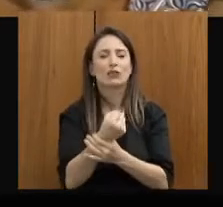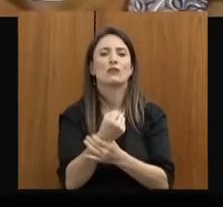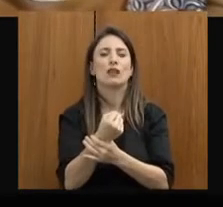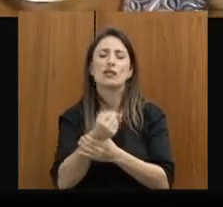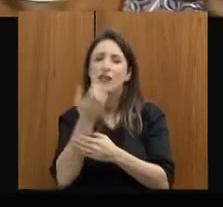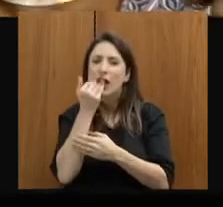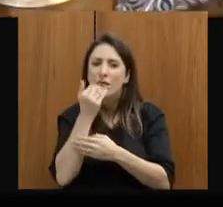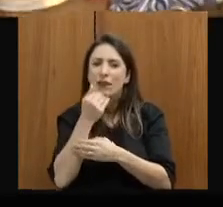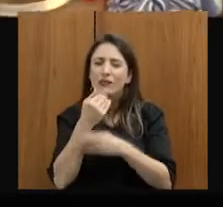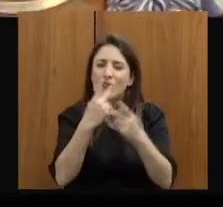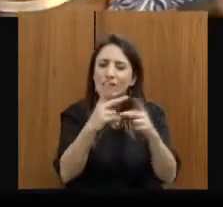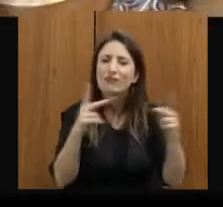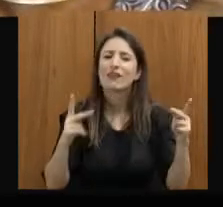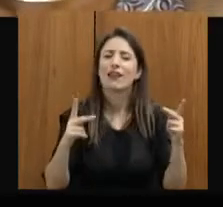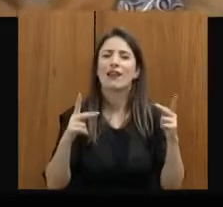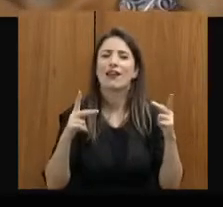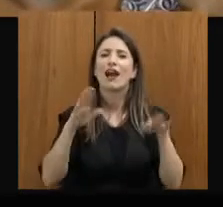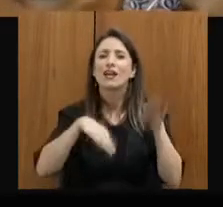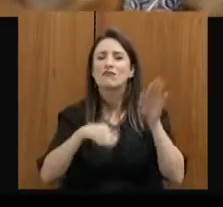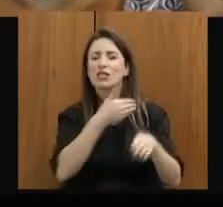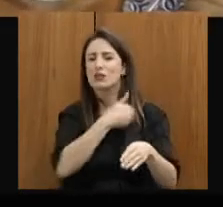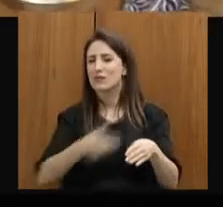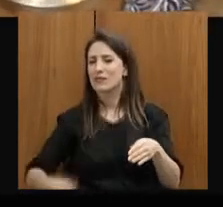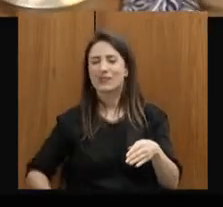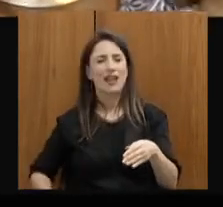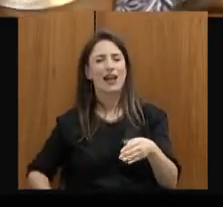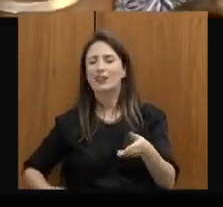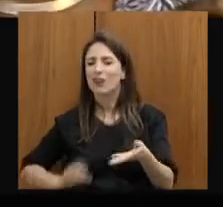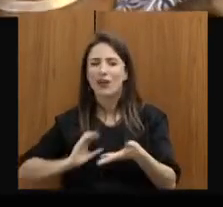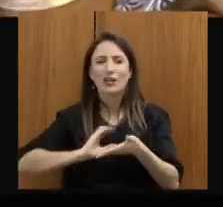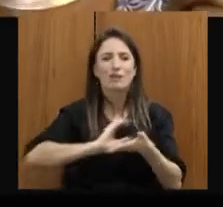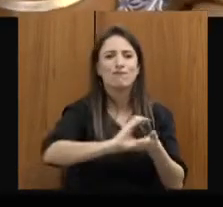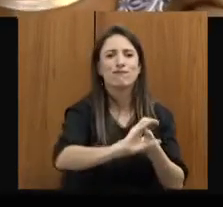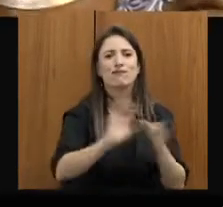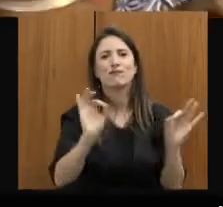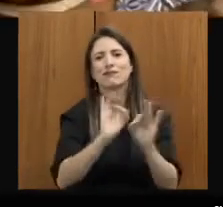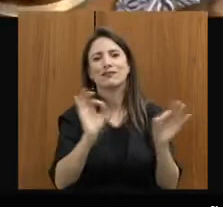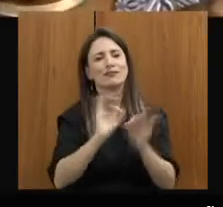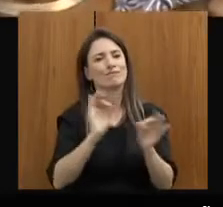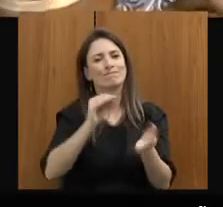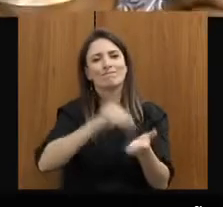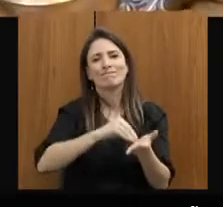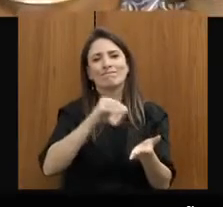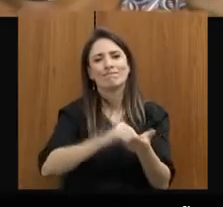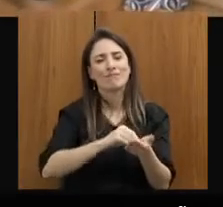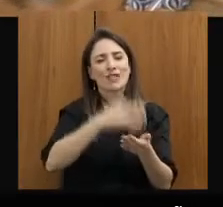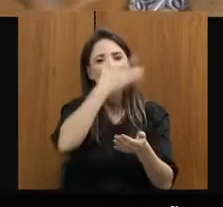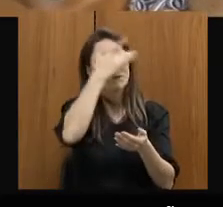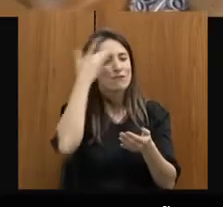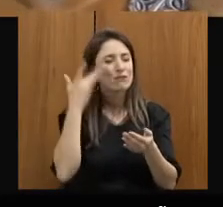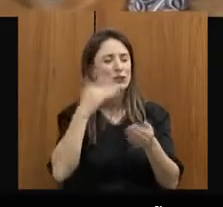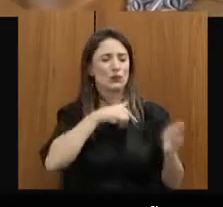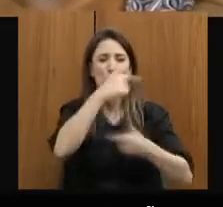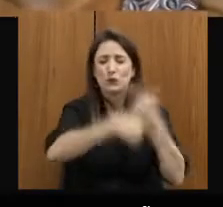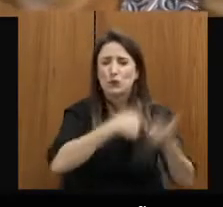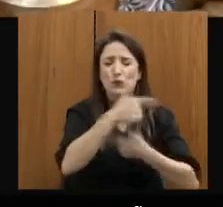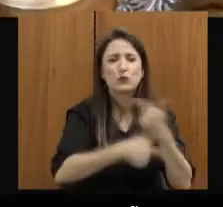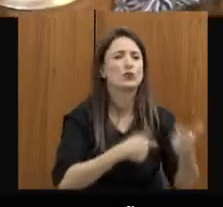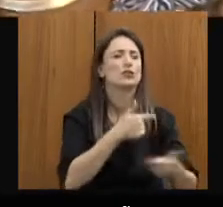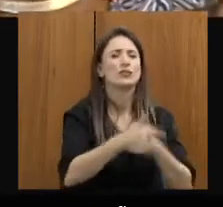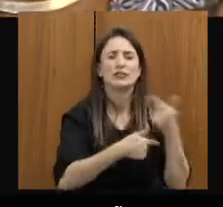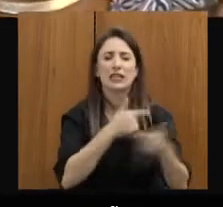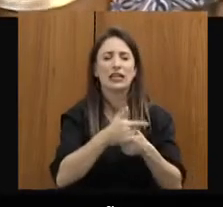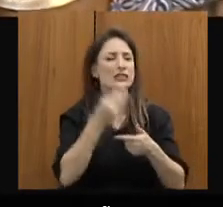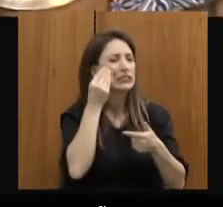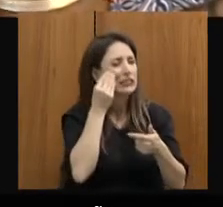em lugares que às vezes estavam chega essas pessoas estão a postura mini fazendo isso e quero lugar que o